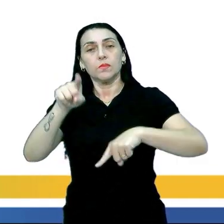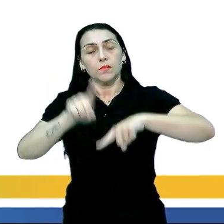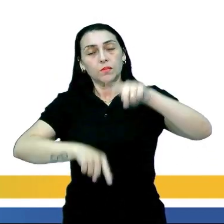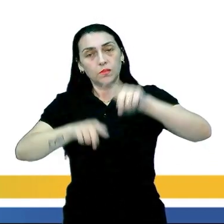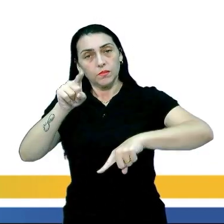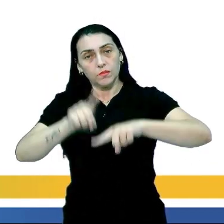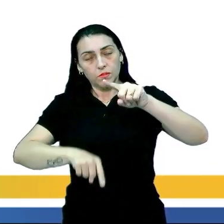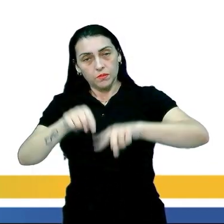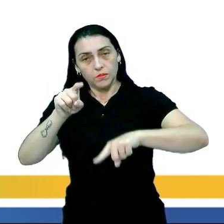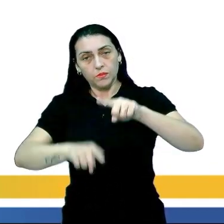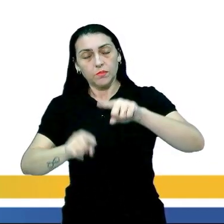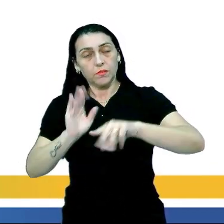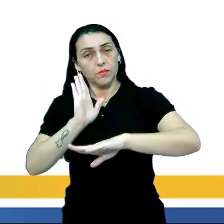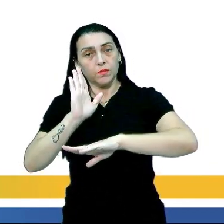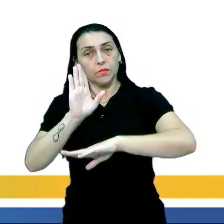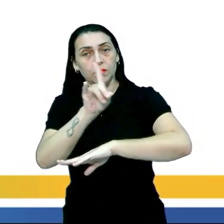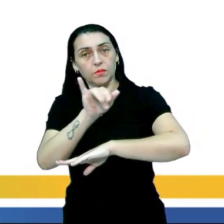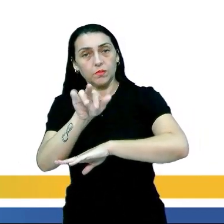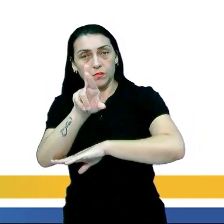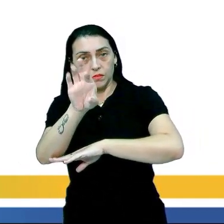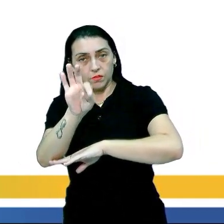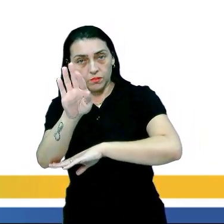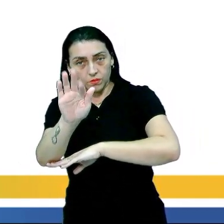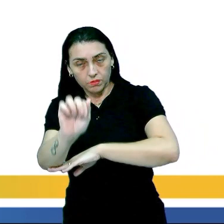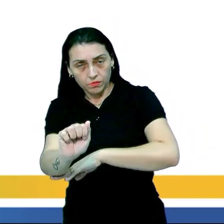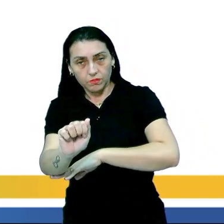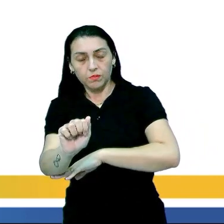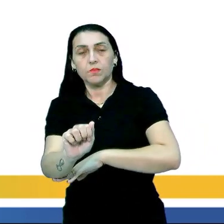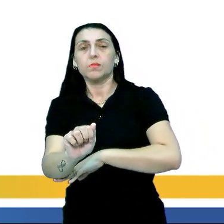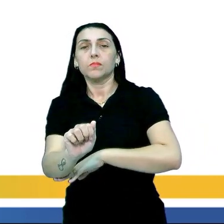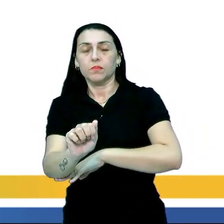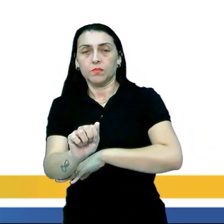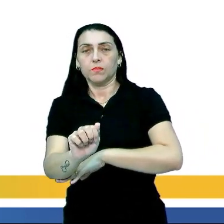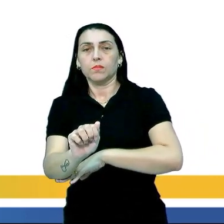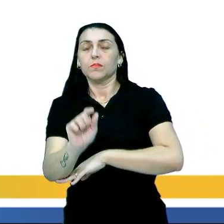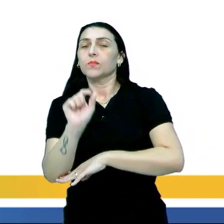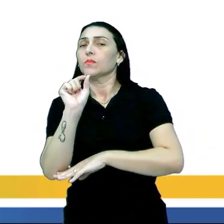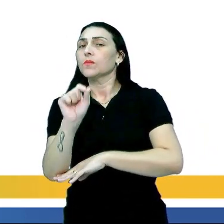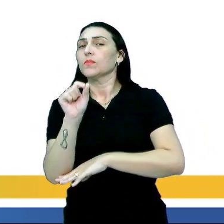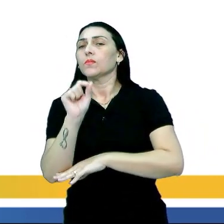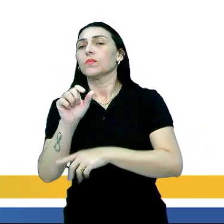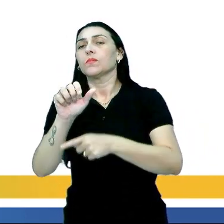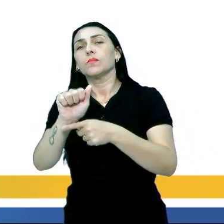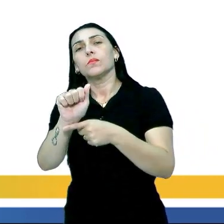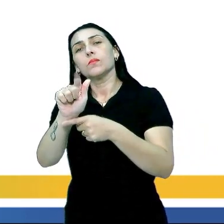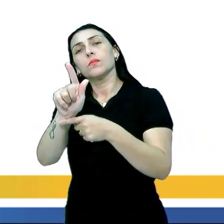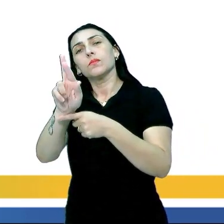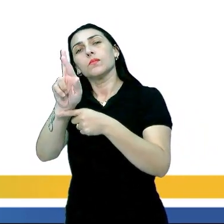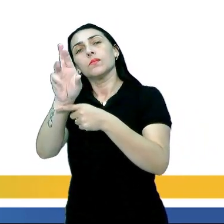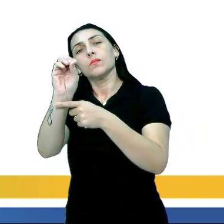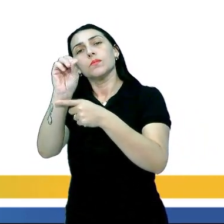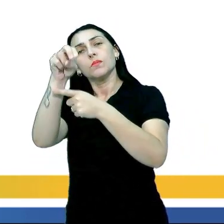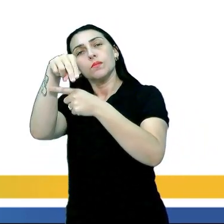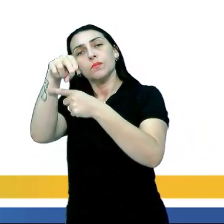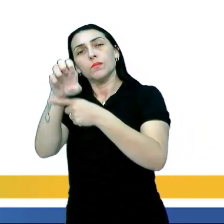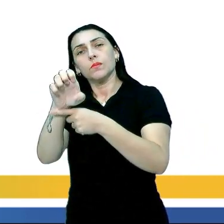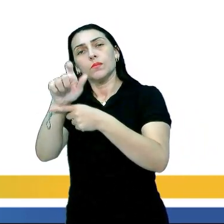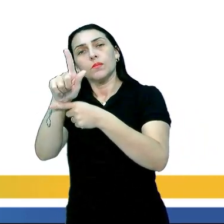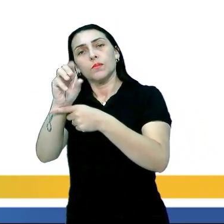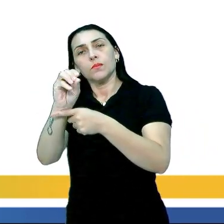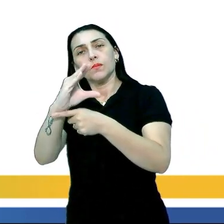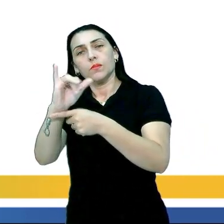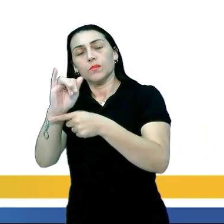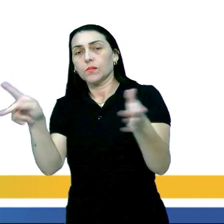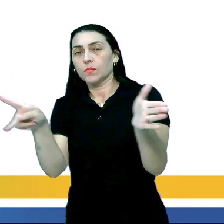equipamentos aí de maneira direta ou indiretamente. Esse é o que a gente chama aí de agronegócio e que faz